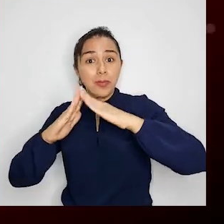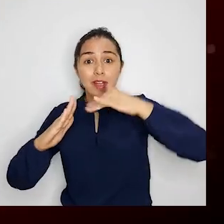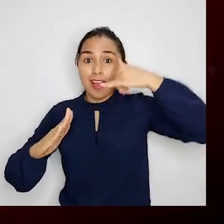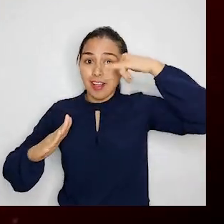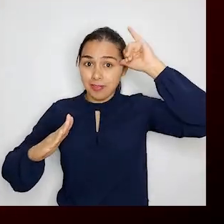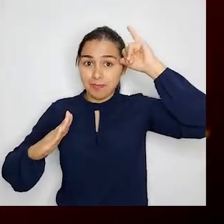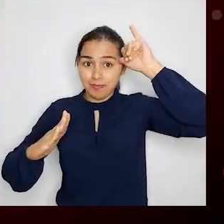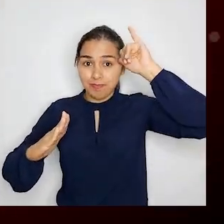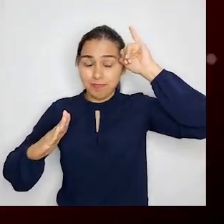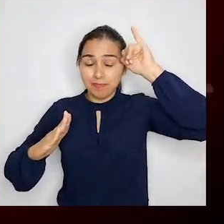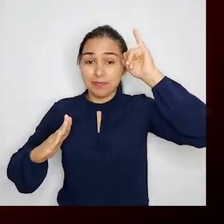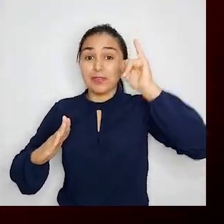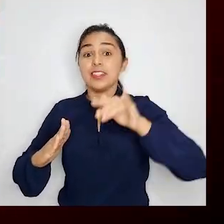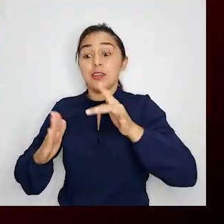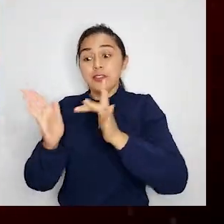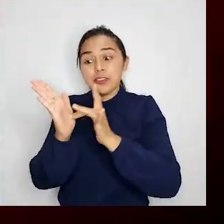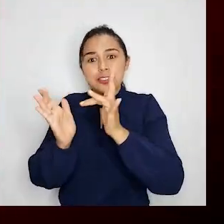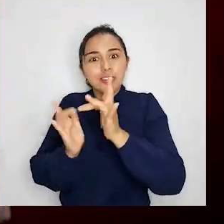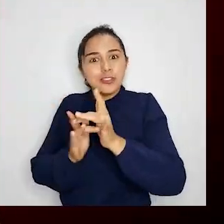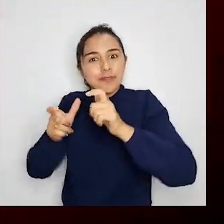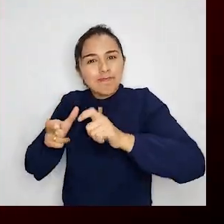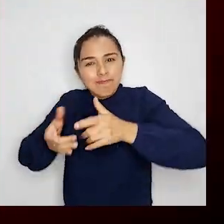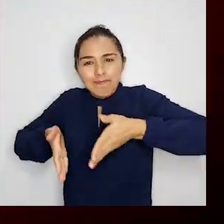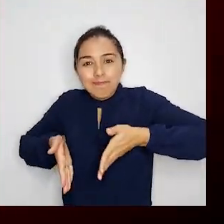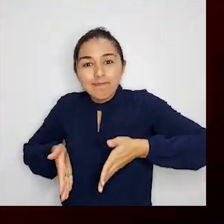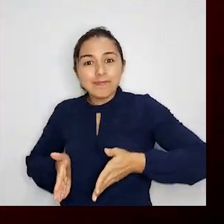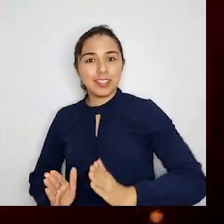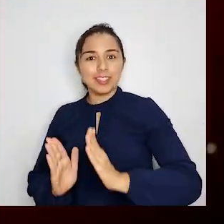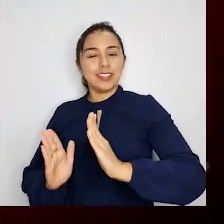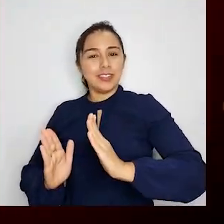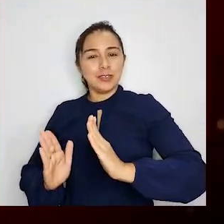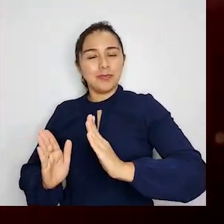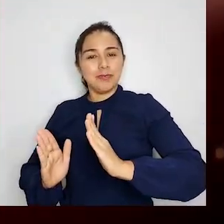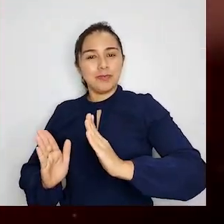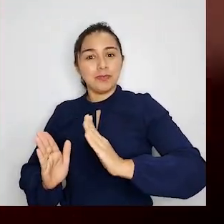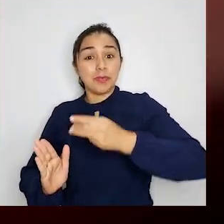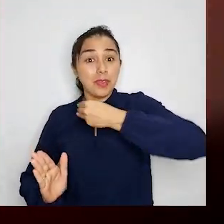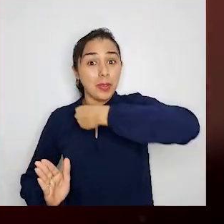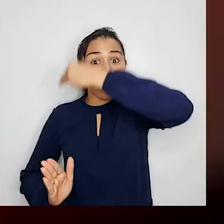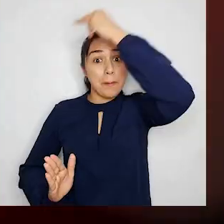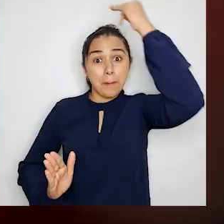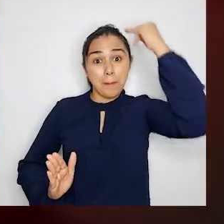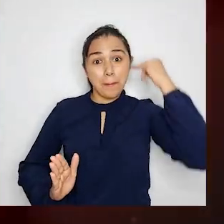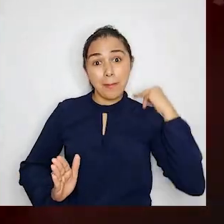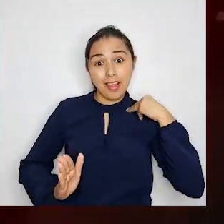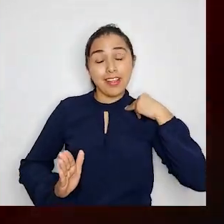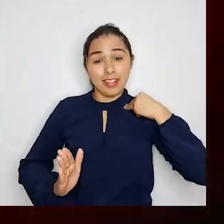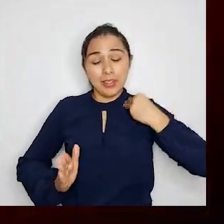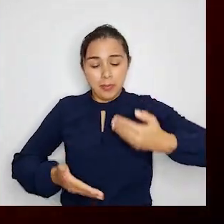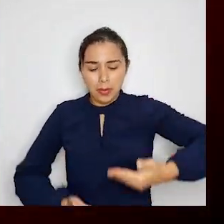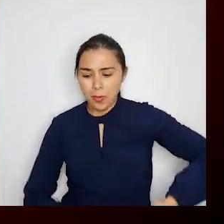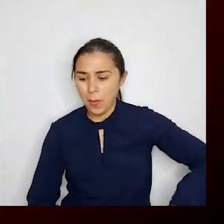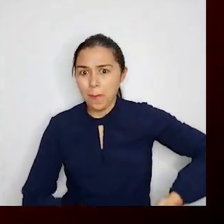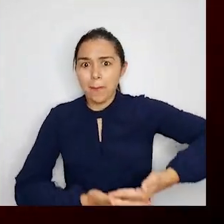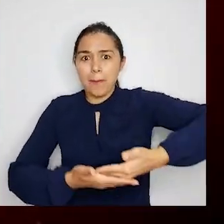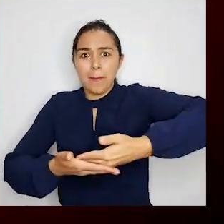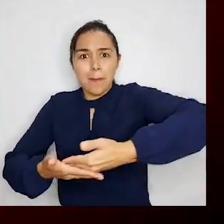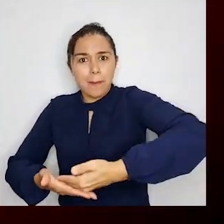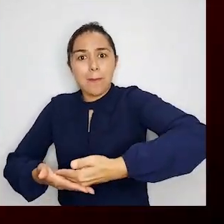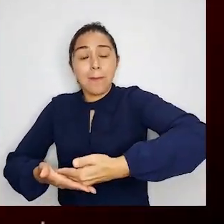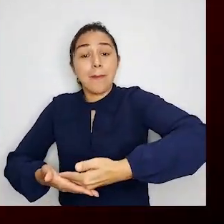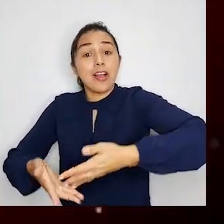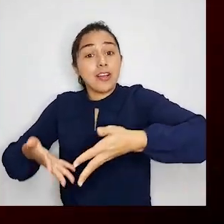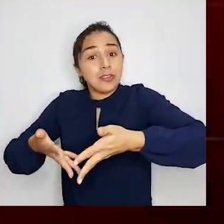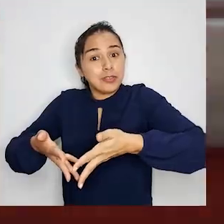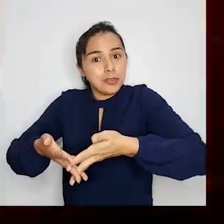o presente de amor chegou. Quando o menino Jesus nasceu numa manjedoura,